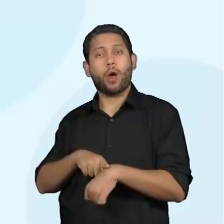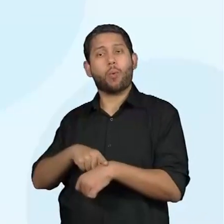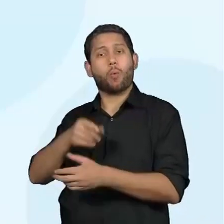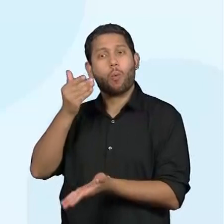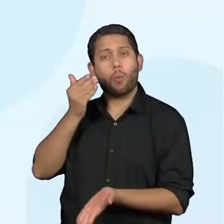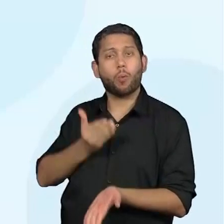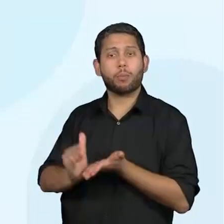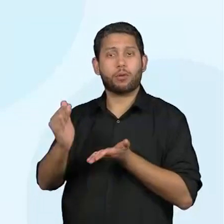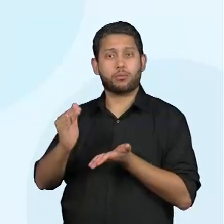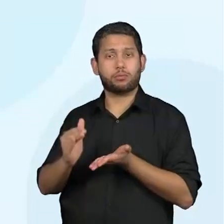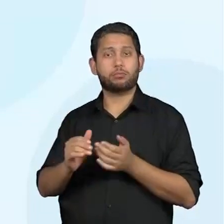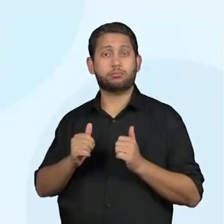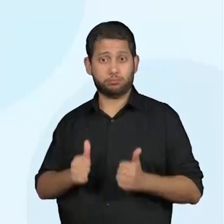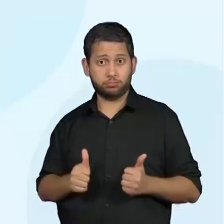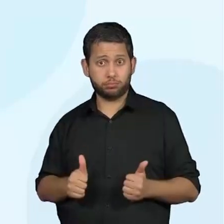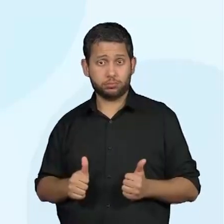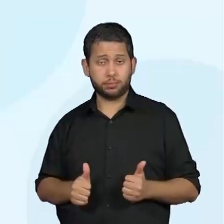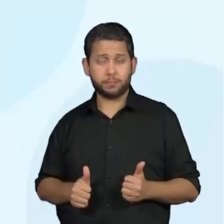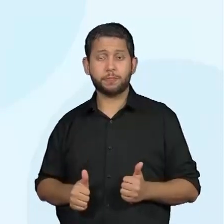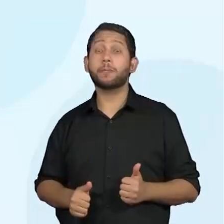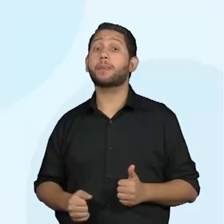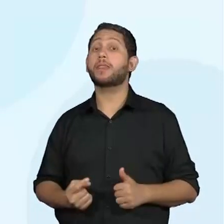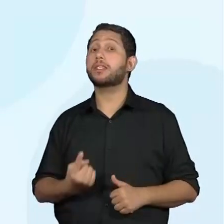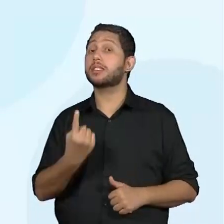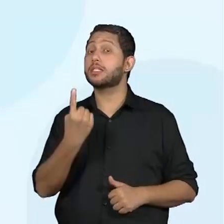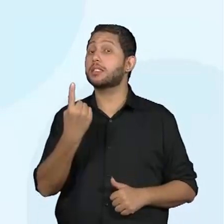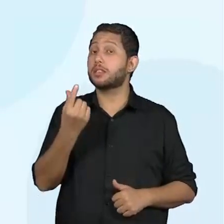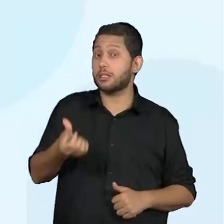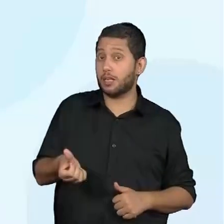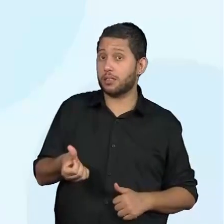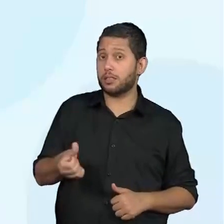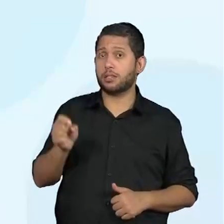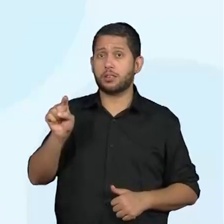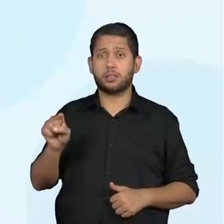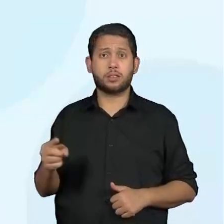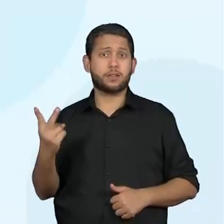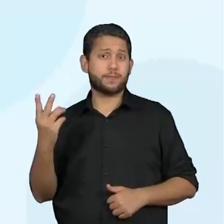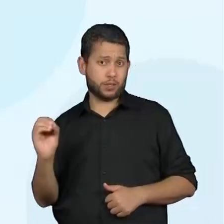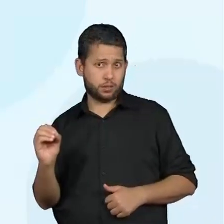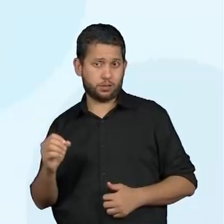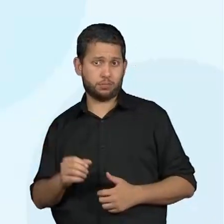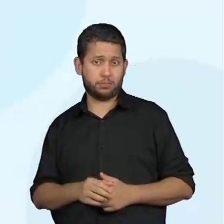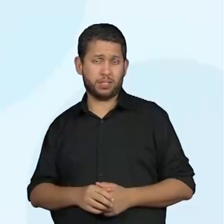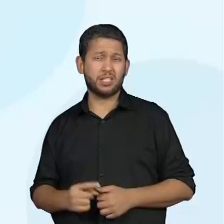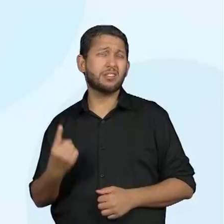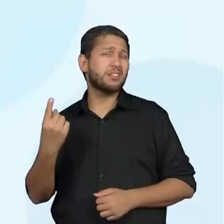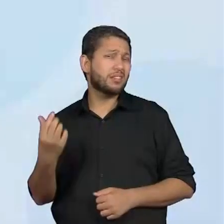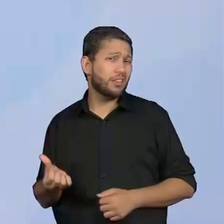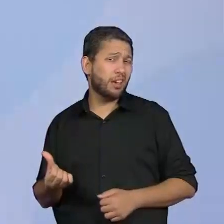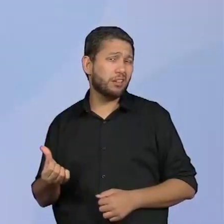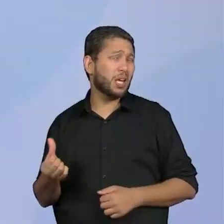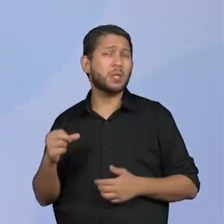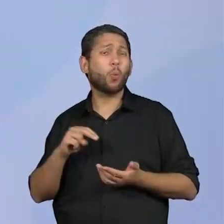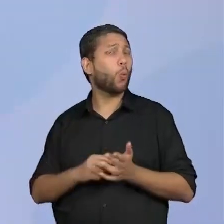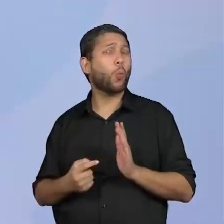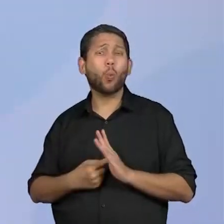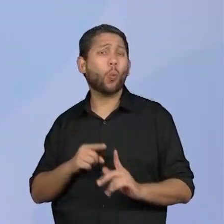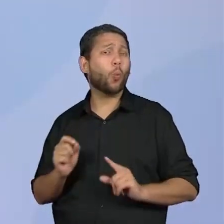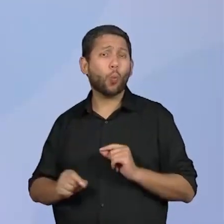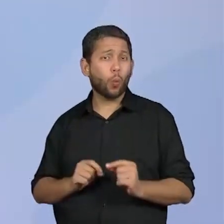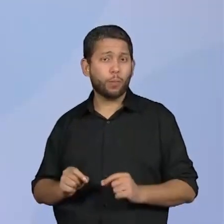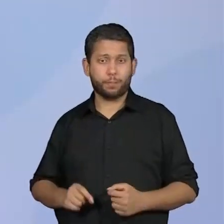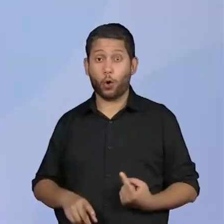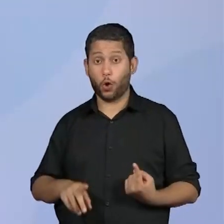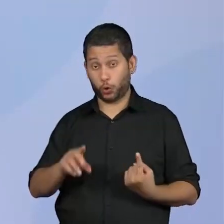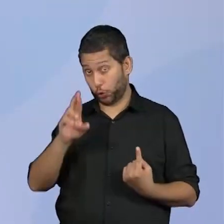começar. 16 horas e 20 minutos. 16 horas é a mesma coisa que 4 horas da tarde. Então,